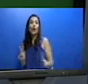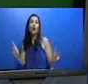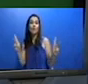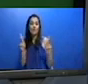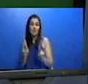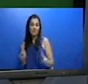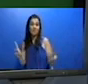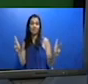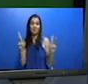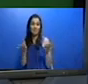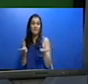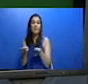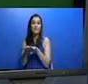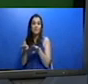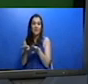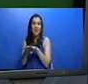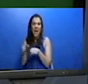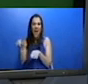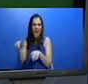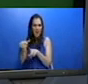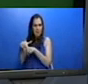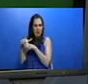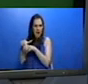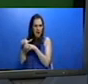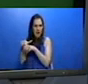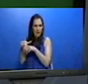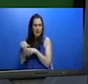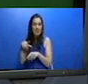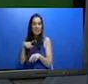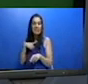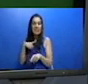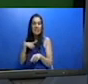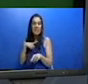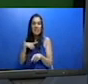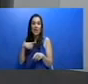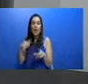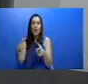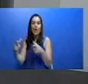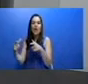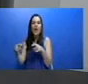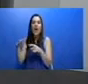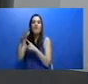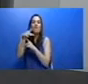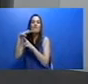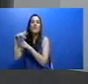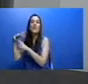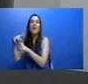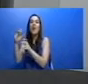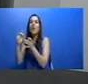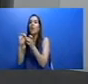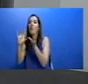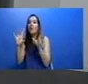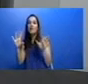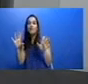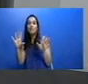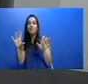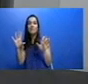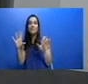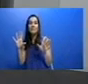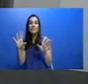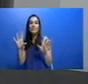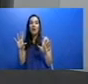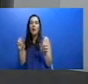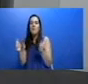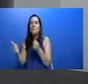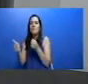né? E aqui em Barretos é comum em alguns bairros a feira livre. Próximo da minha casa tem uma que eu também gostava